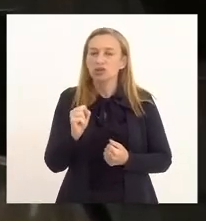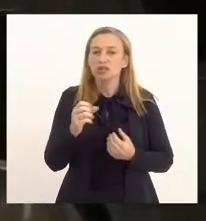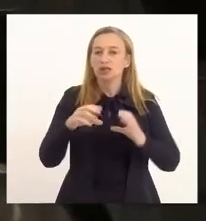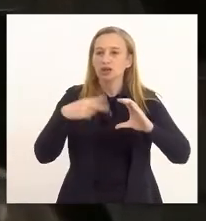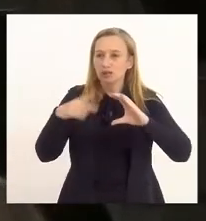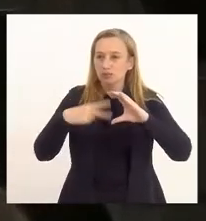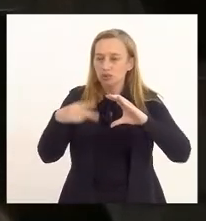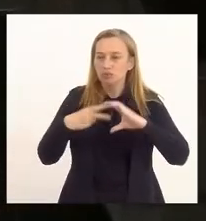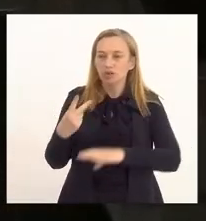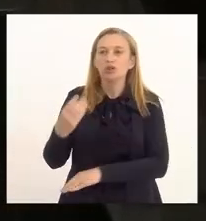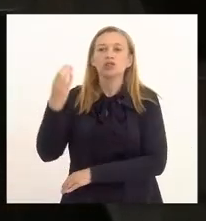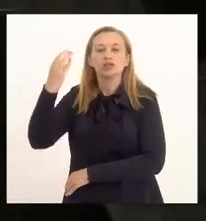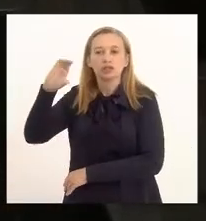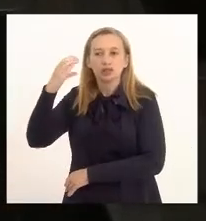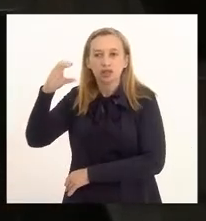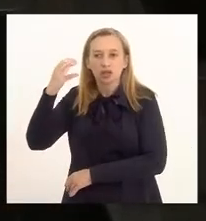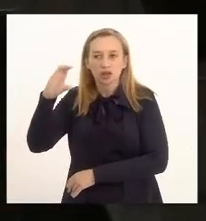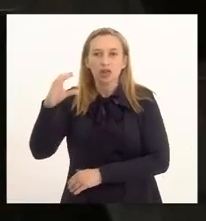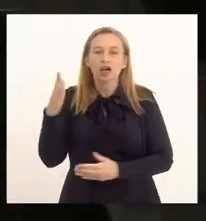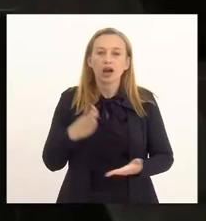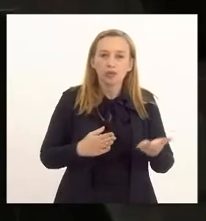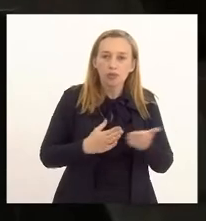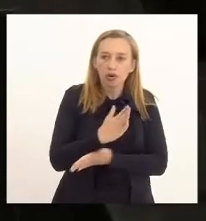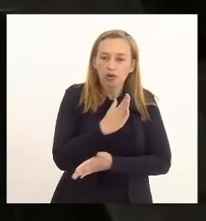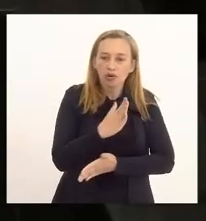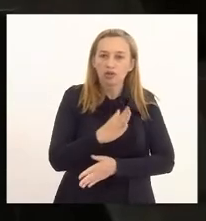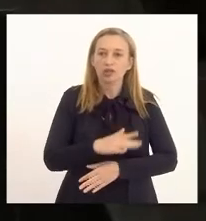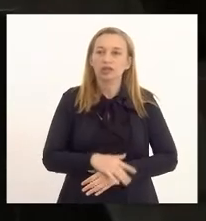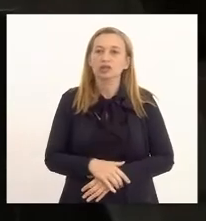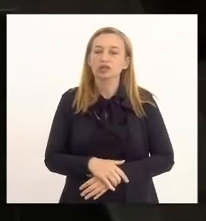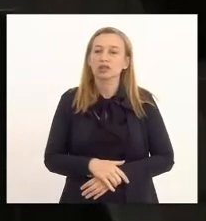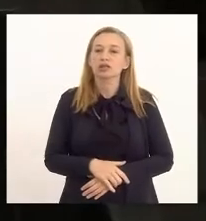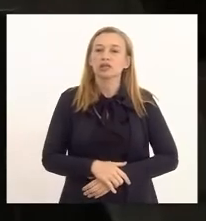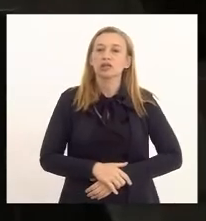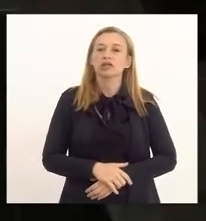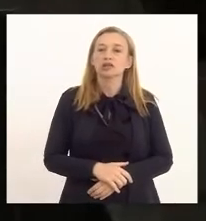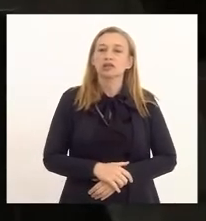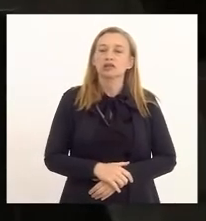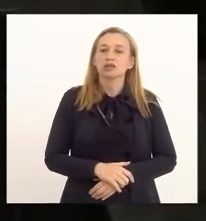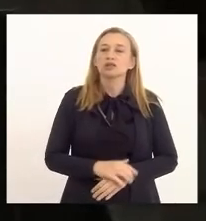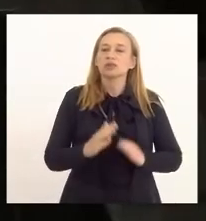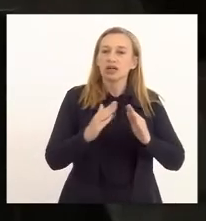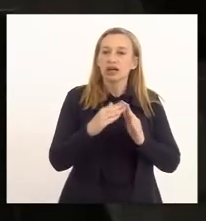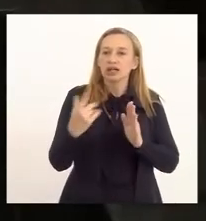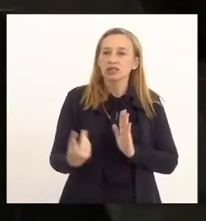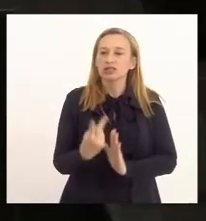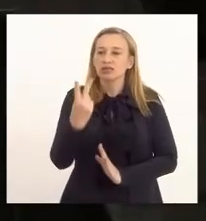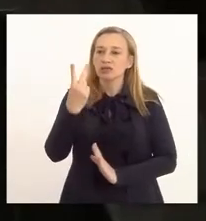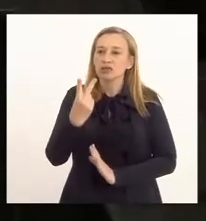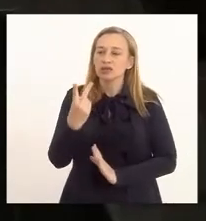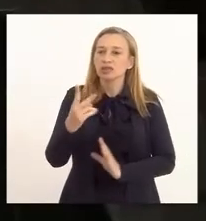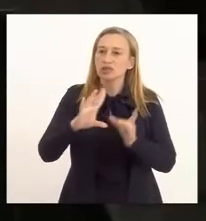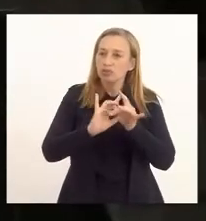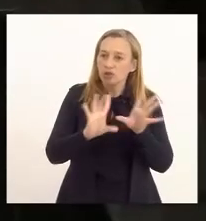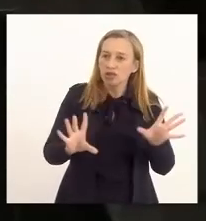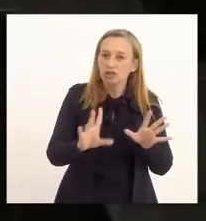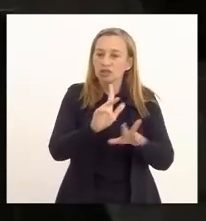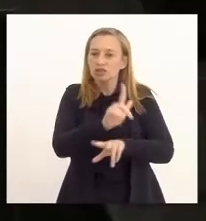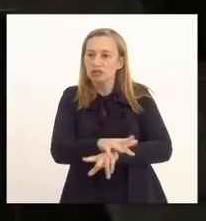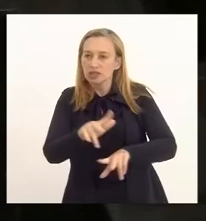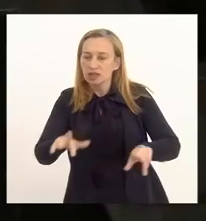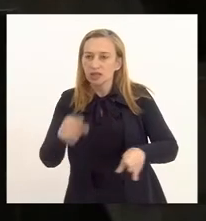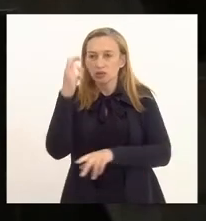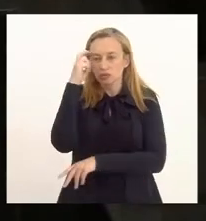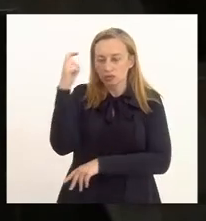Niterói confirme, aprove e se reafirme como uma casa que valoriza a democracia, valoriza a diversidade